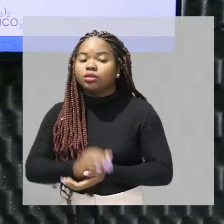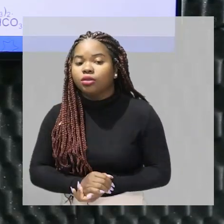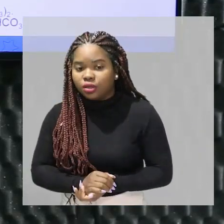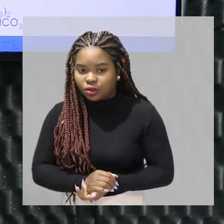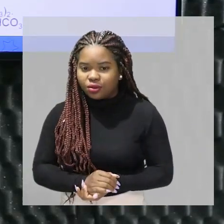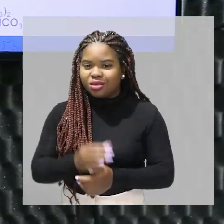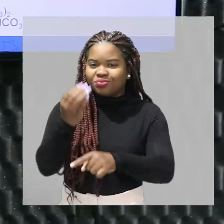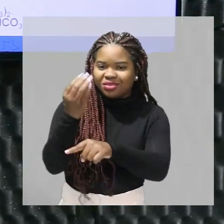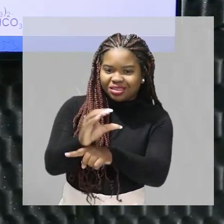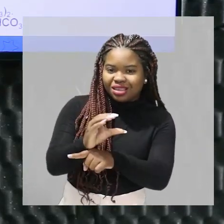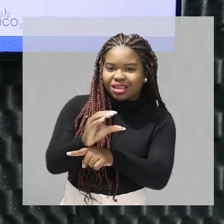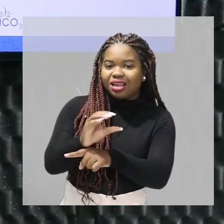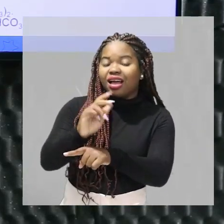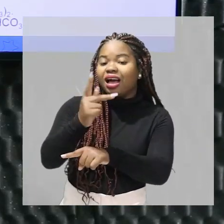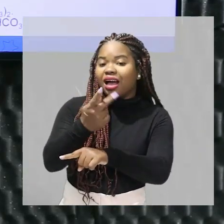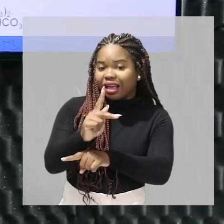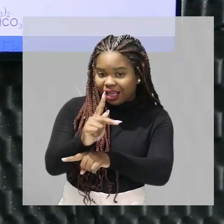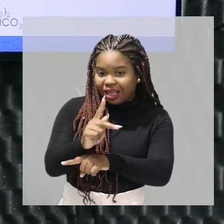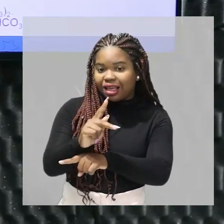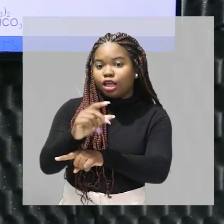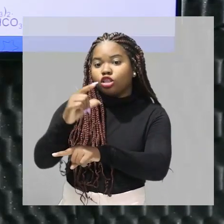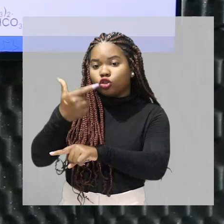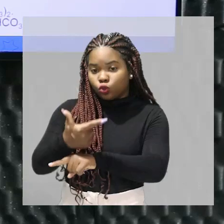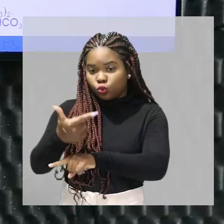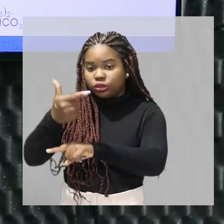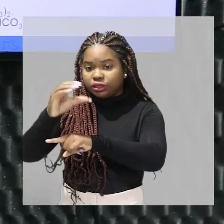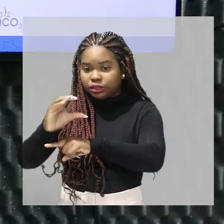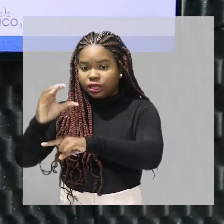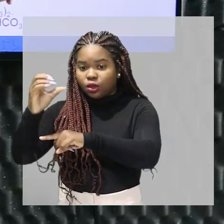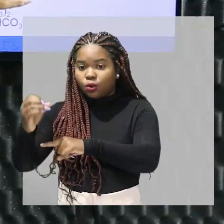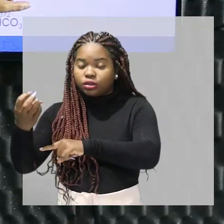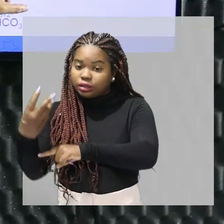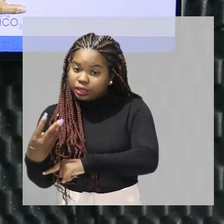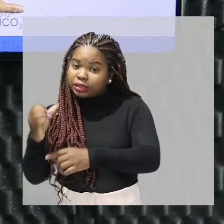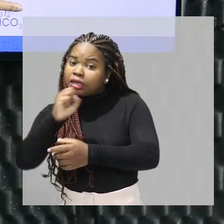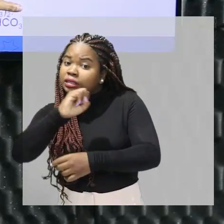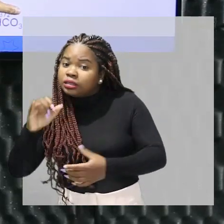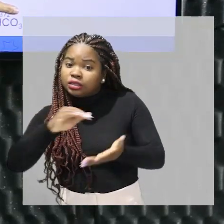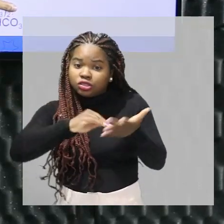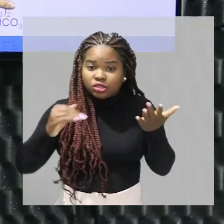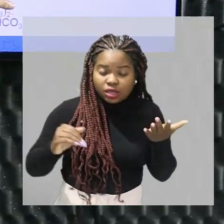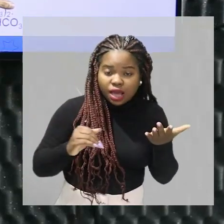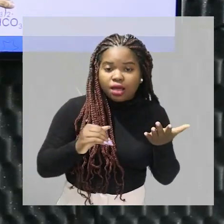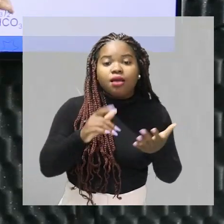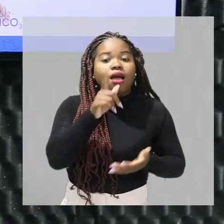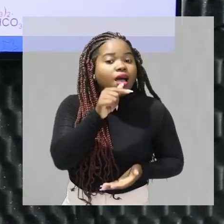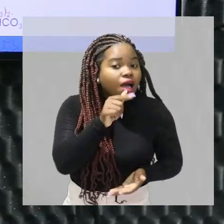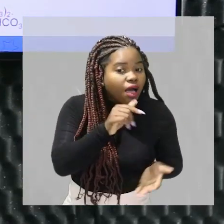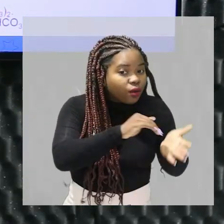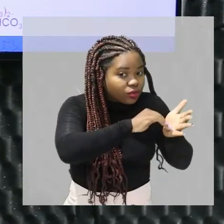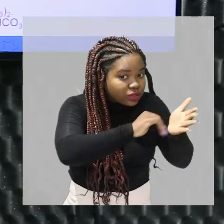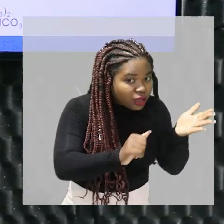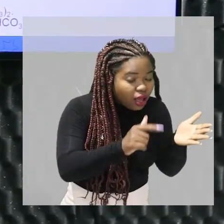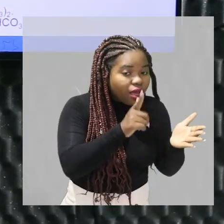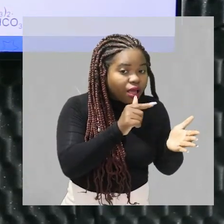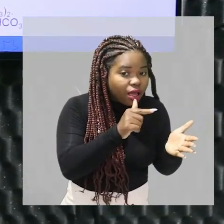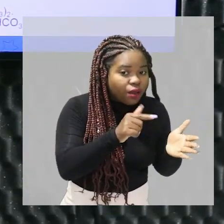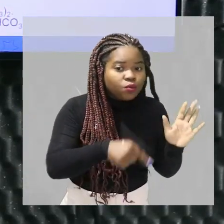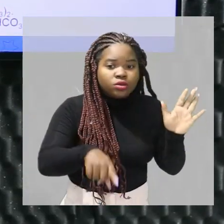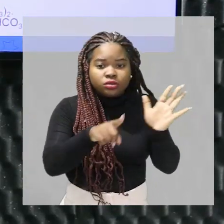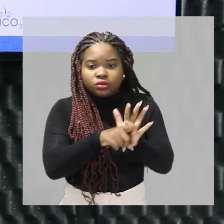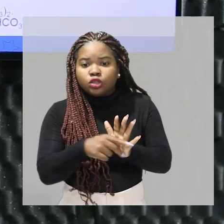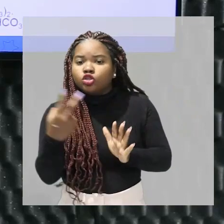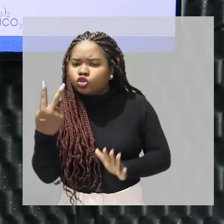carbônico, H2CO3. Da mesma forma, se nós retirarmos uma molécula de água, ok? Subtrairmos